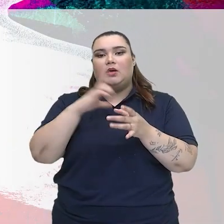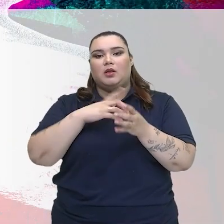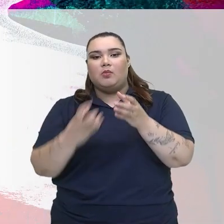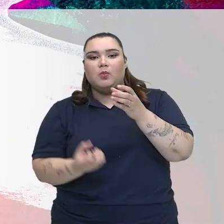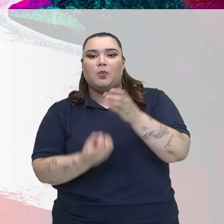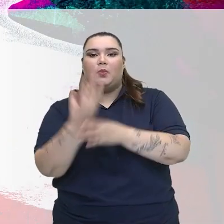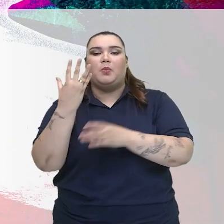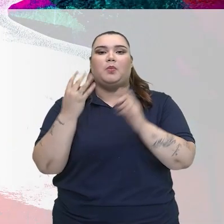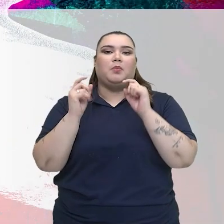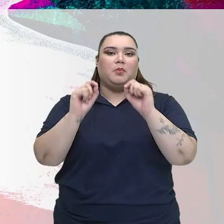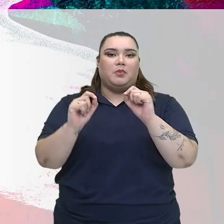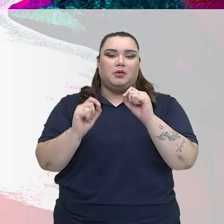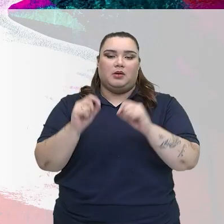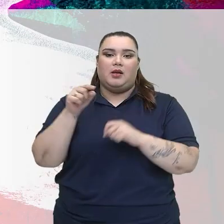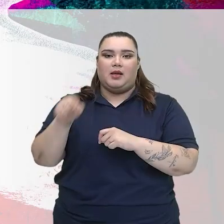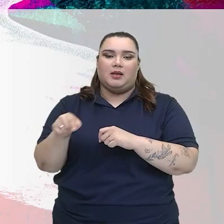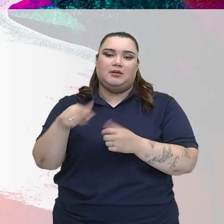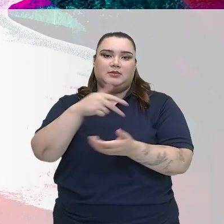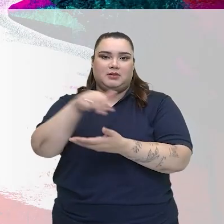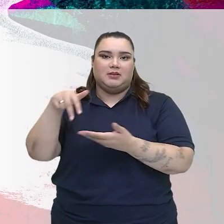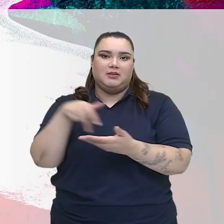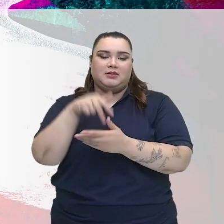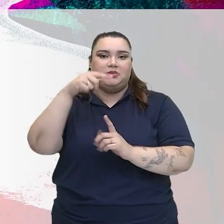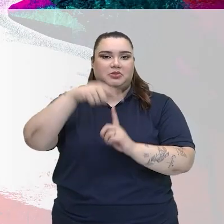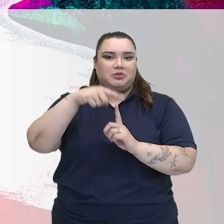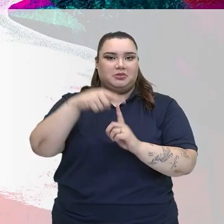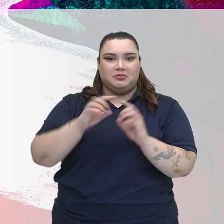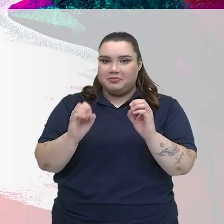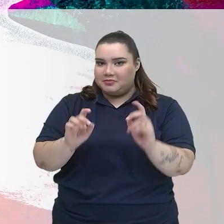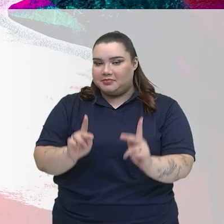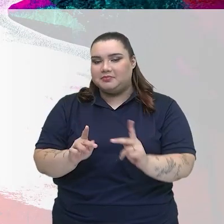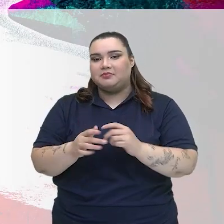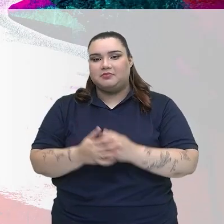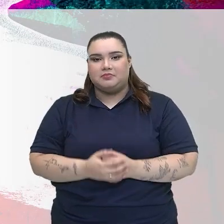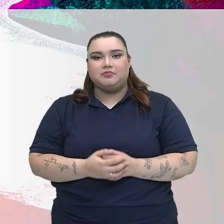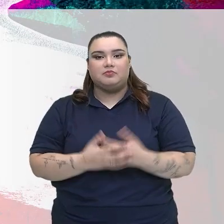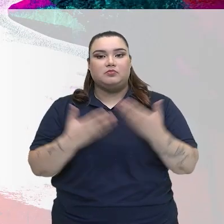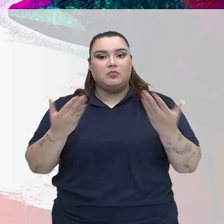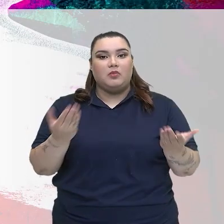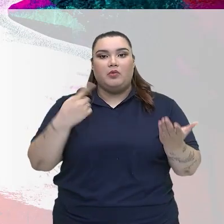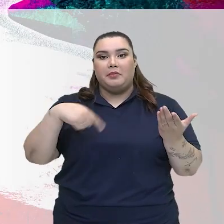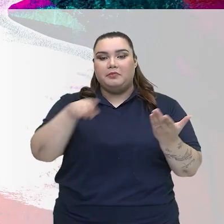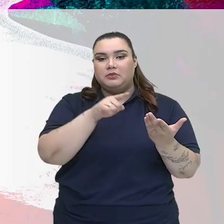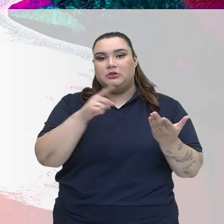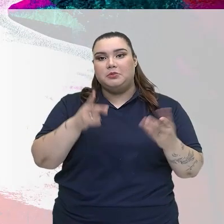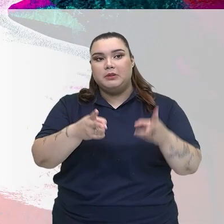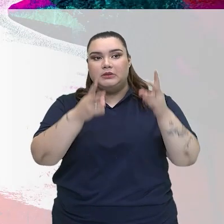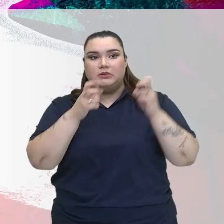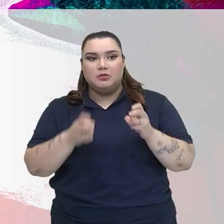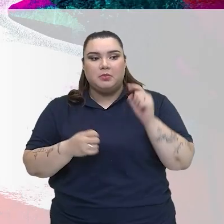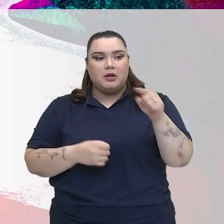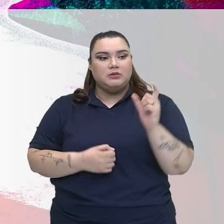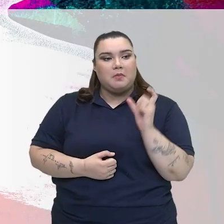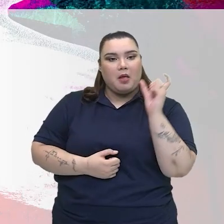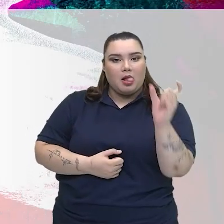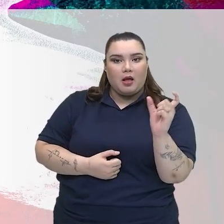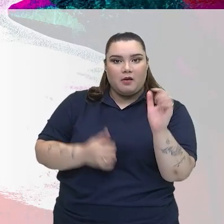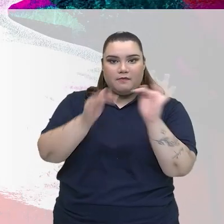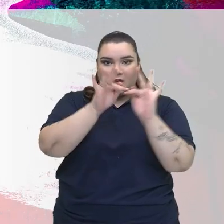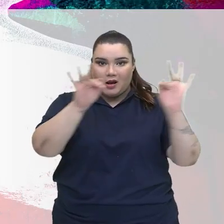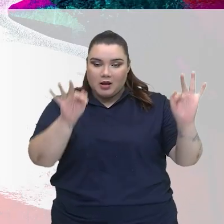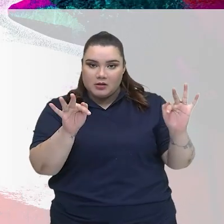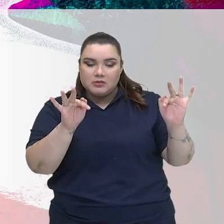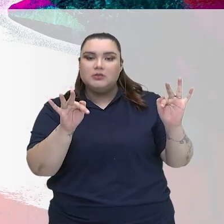surgiu então o street dance, ok? Então, quando vocês ouvirem falar dessa forma de chamar esse estilo